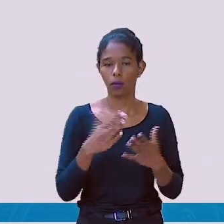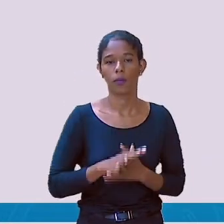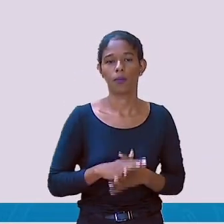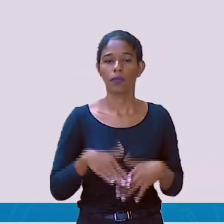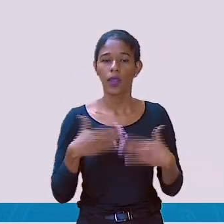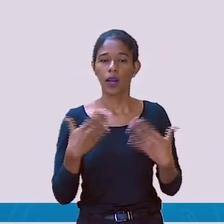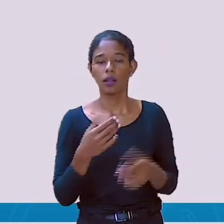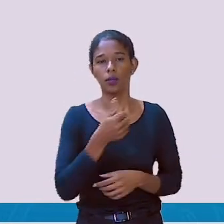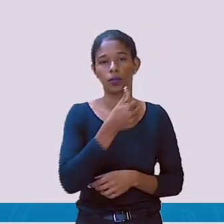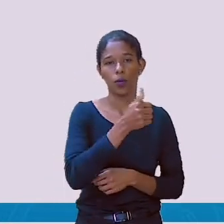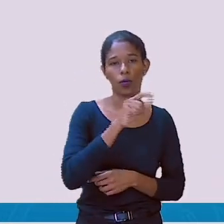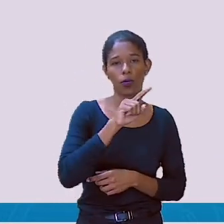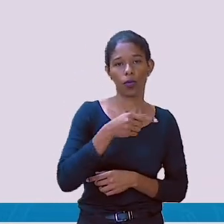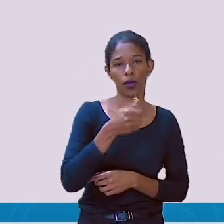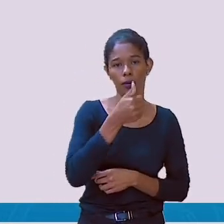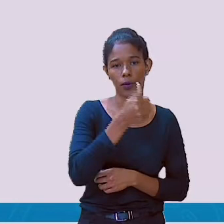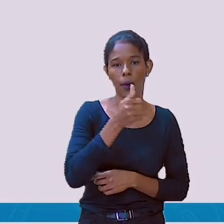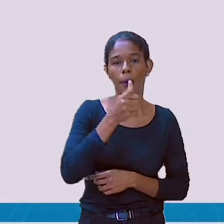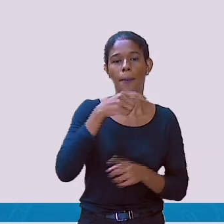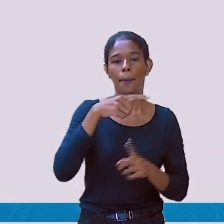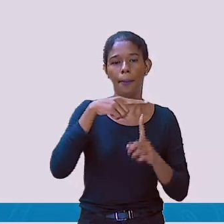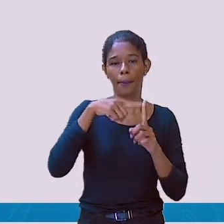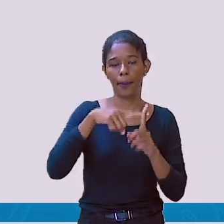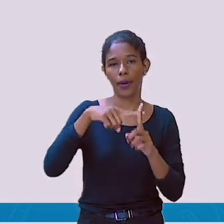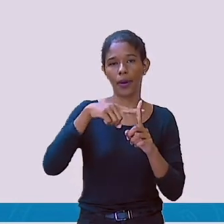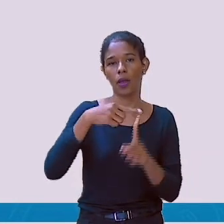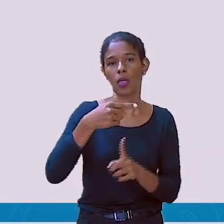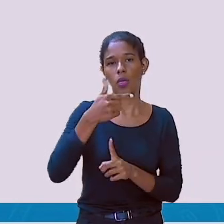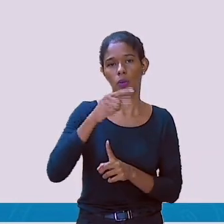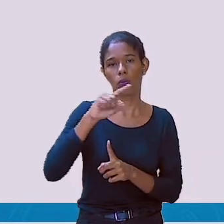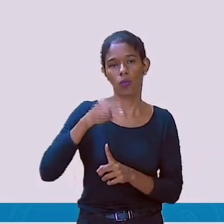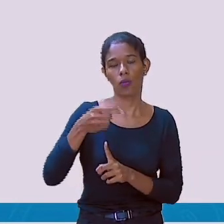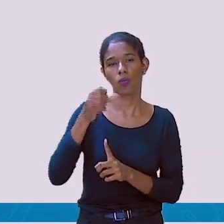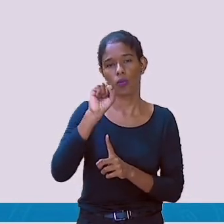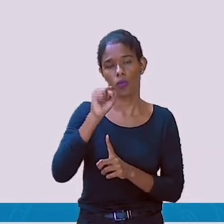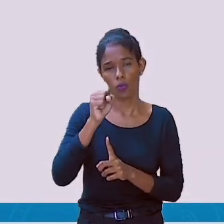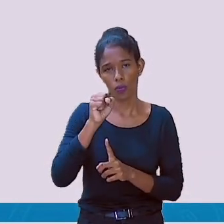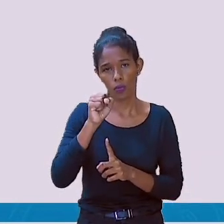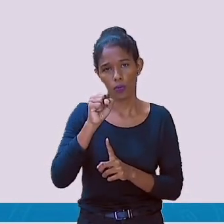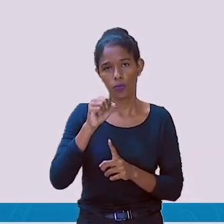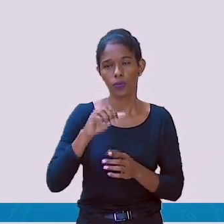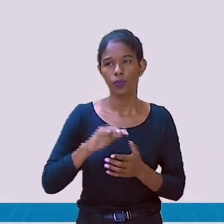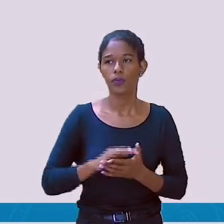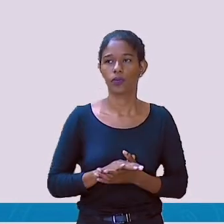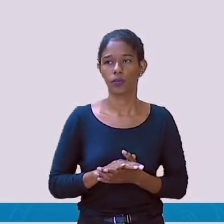ver. 1,1 mais 2,8.